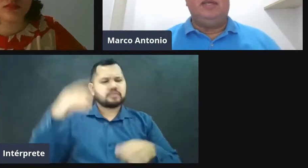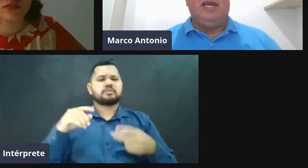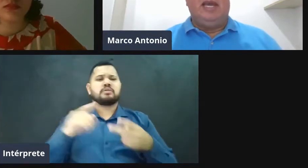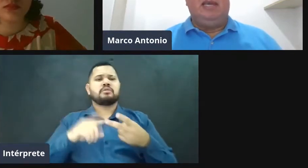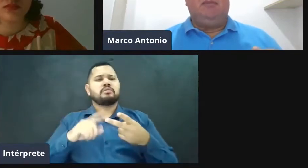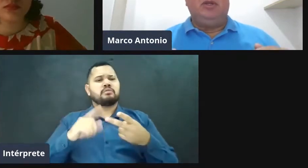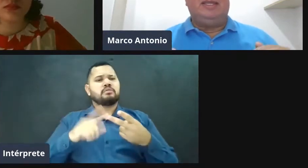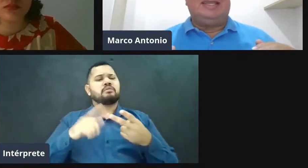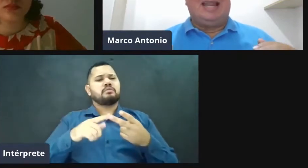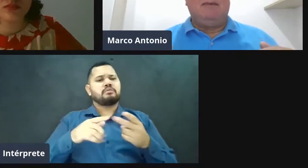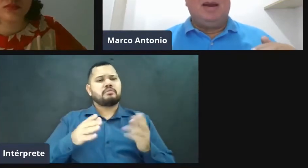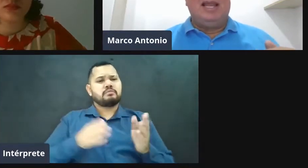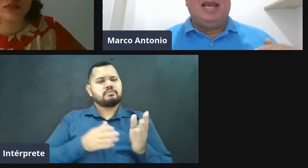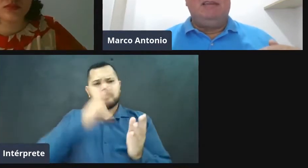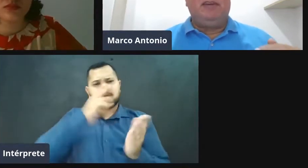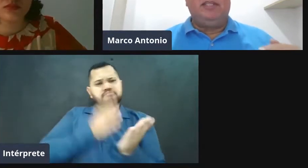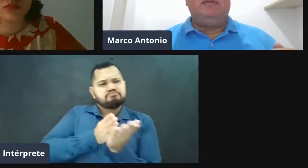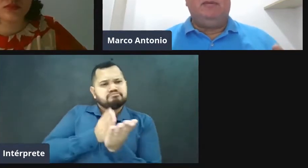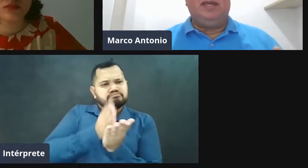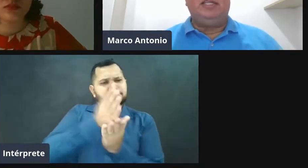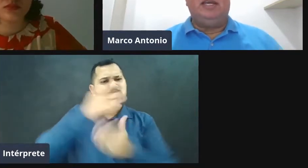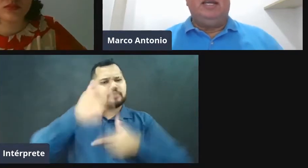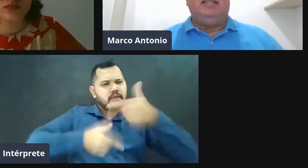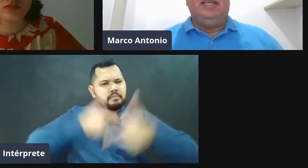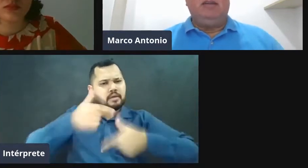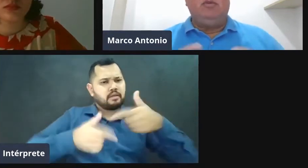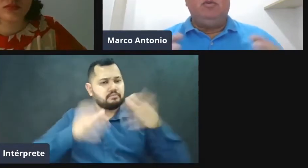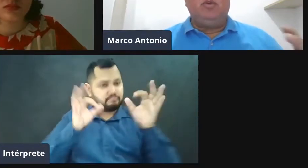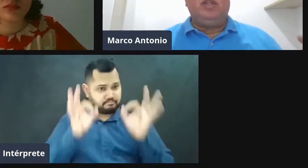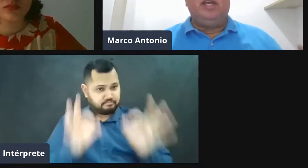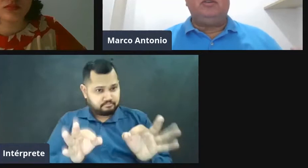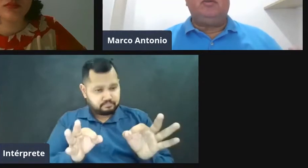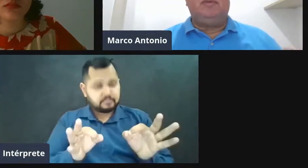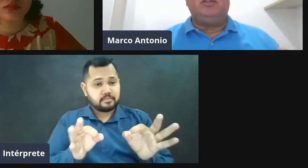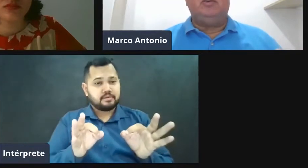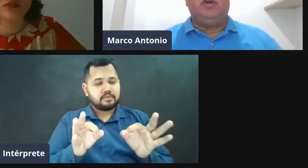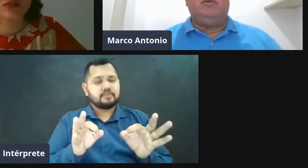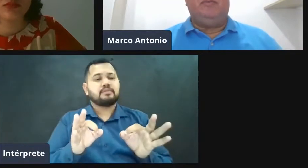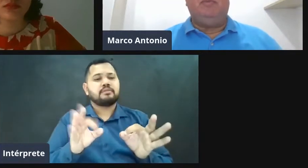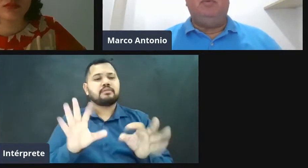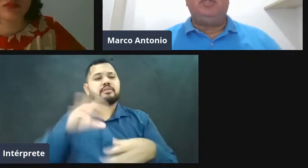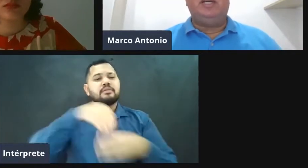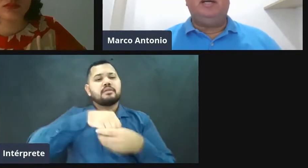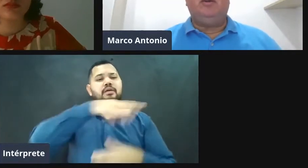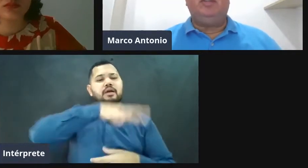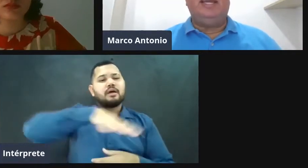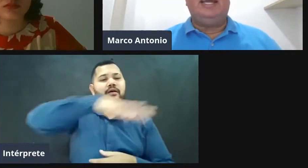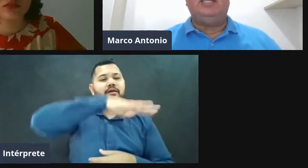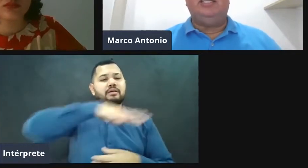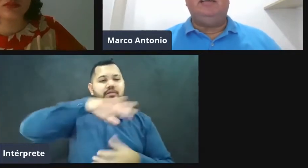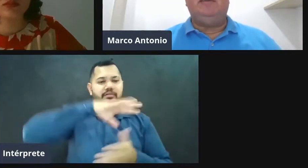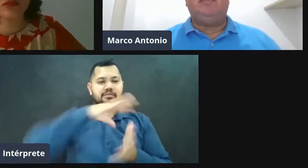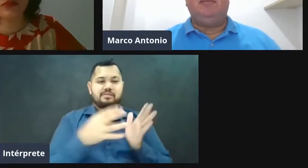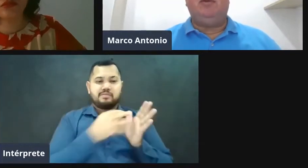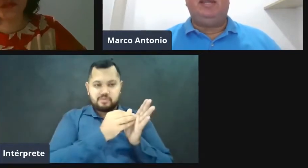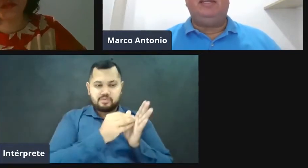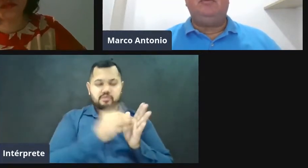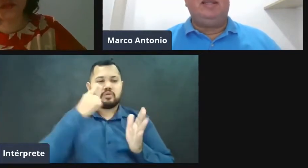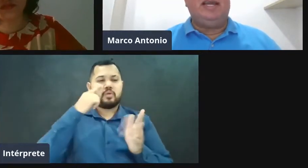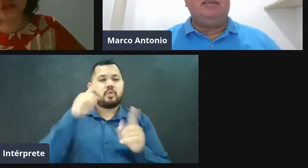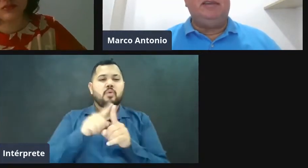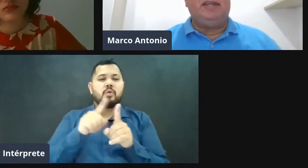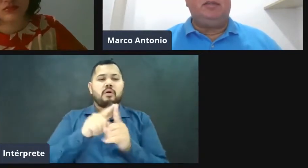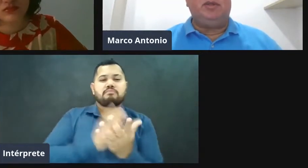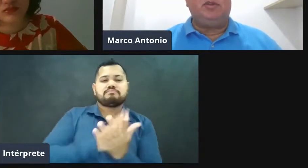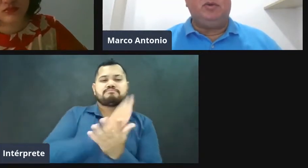seus caminhos, que pode trabalhar efetivamente dentro do contexto amazônico, buscando alternativas para